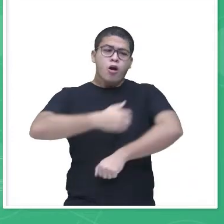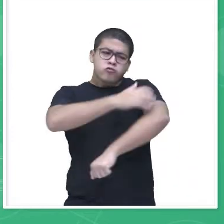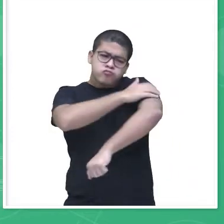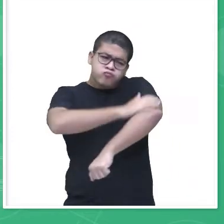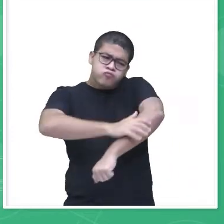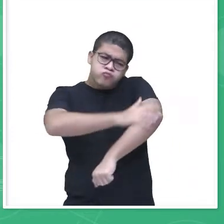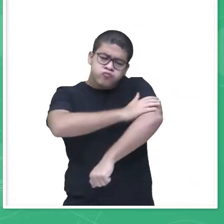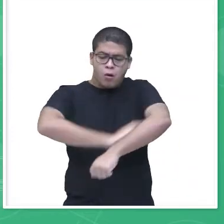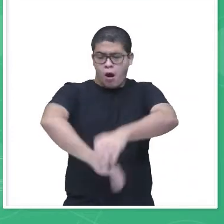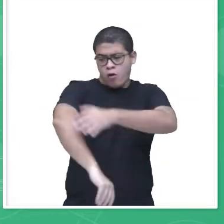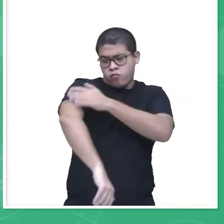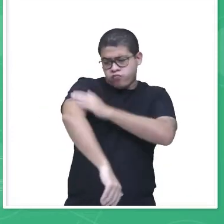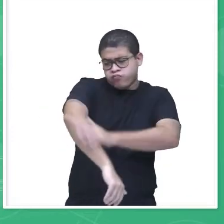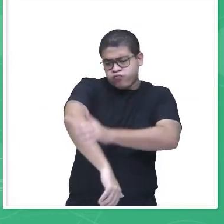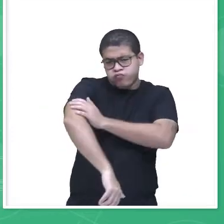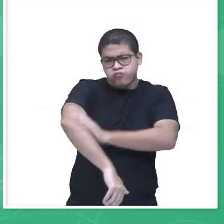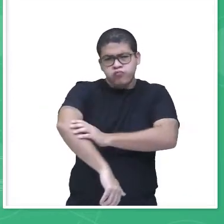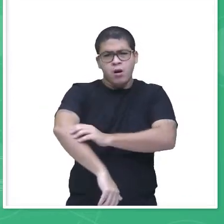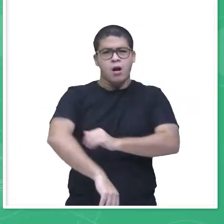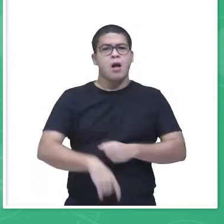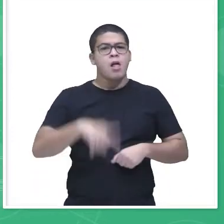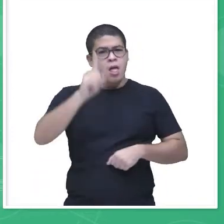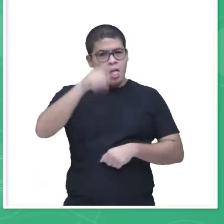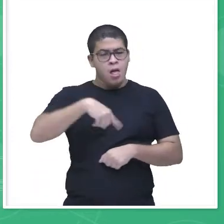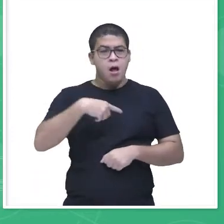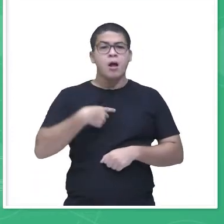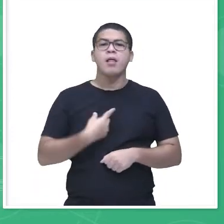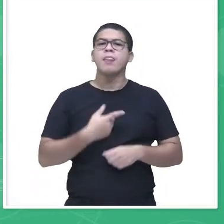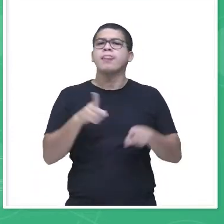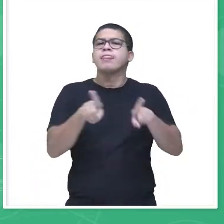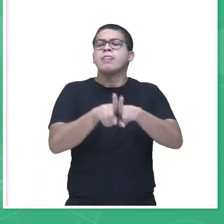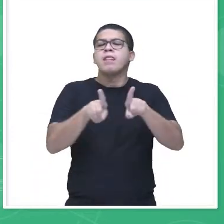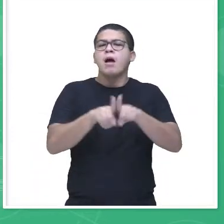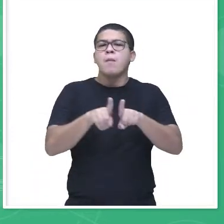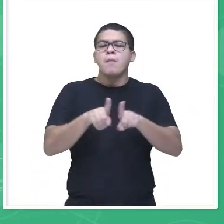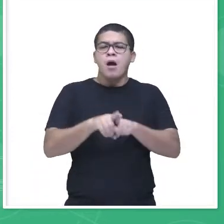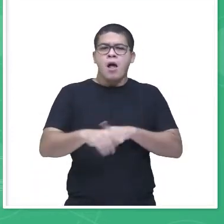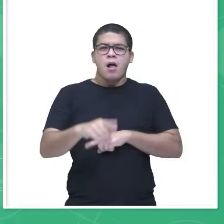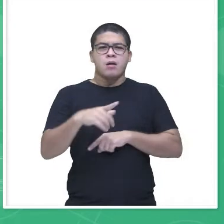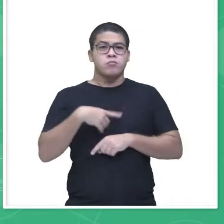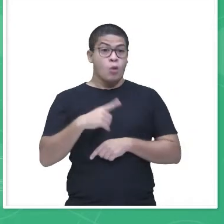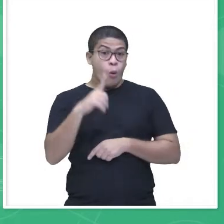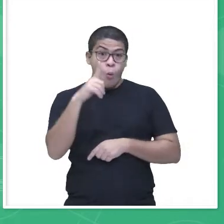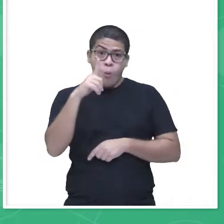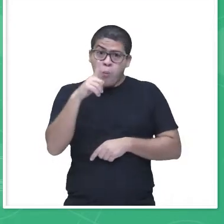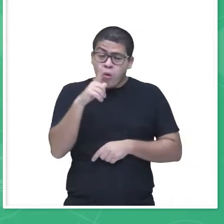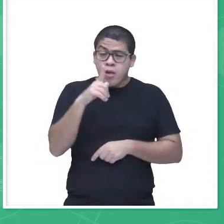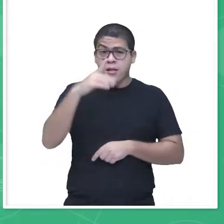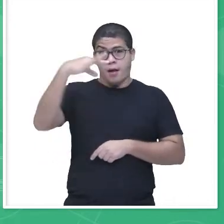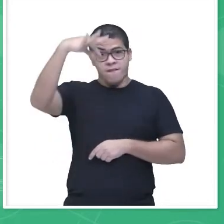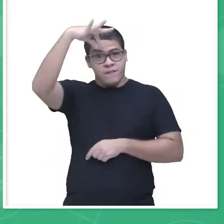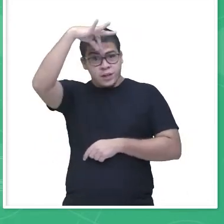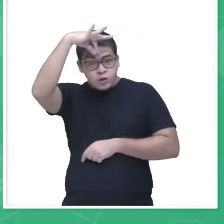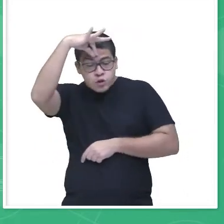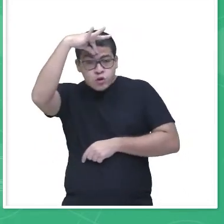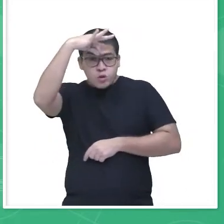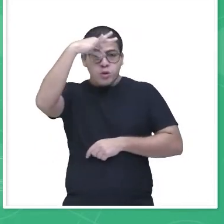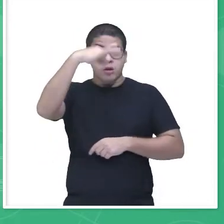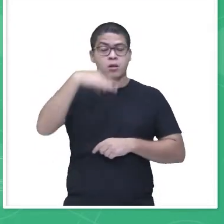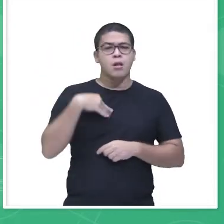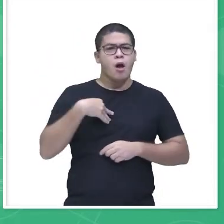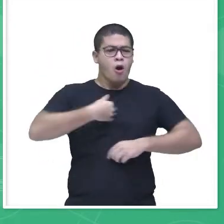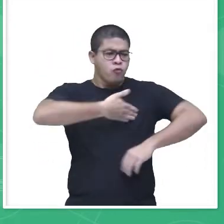o corpo todo, esfregando as partes íntimas, os cantos mais escondidos do corpo, lavando